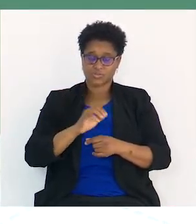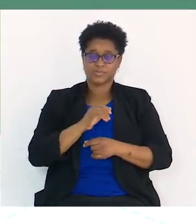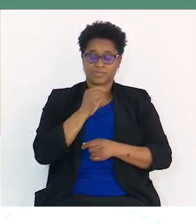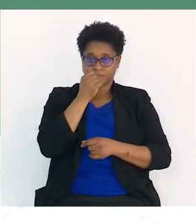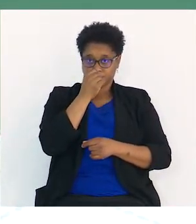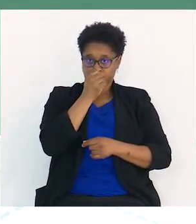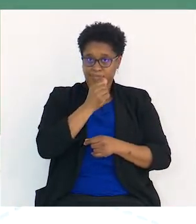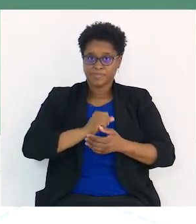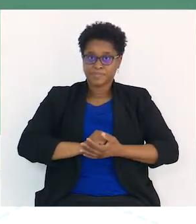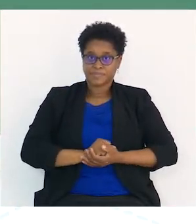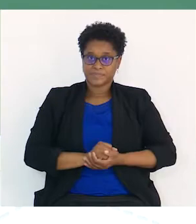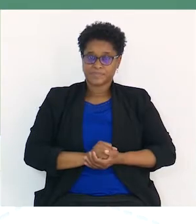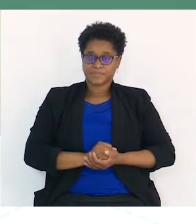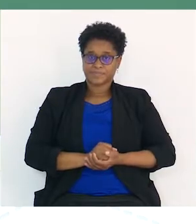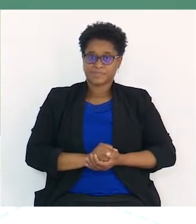a